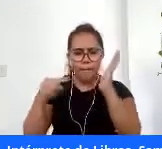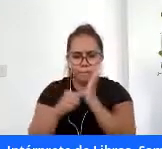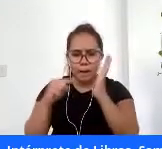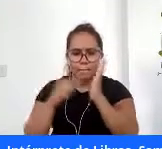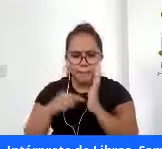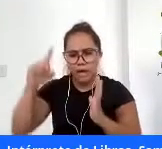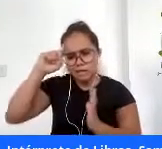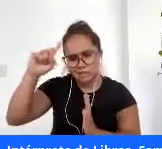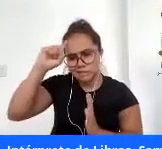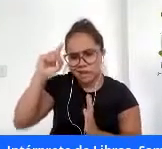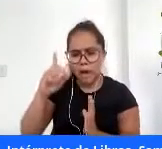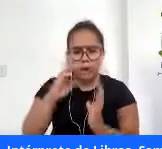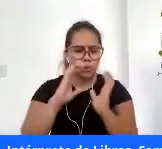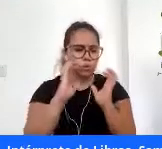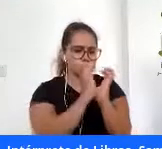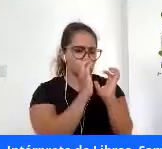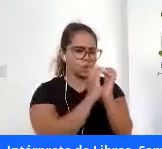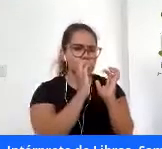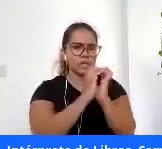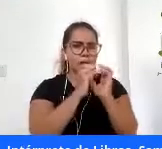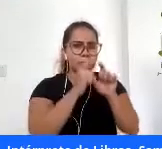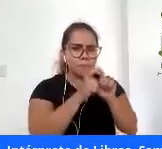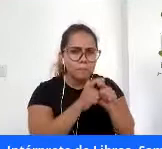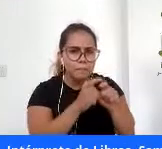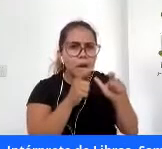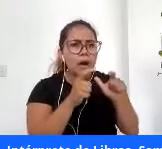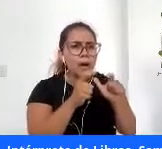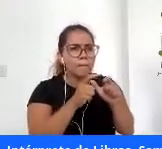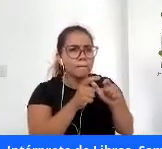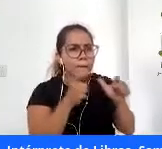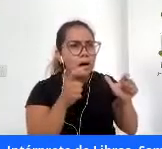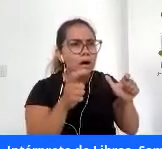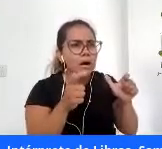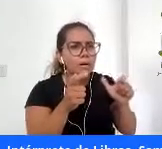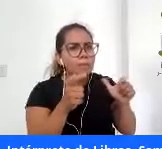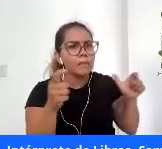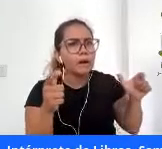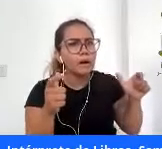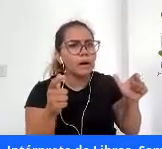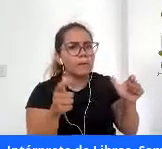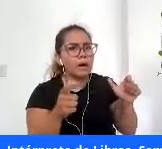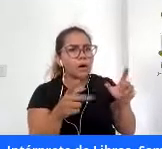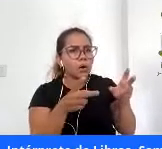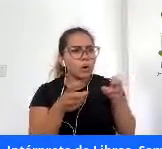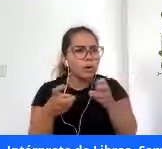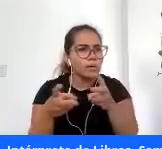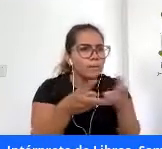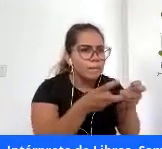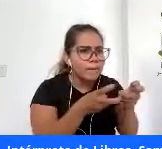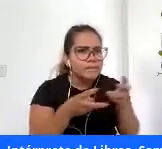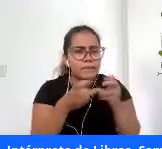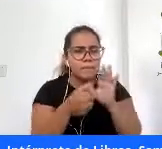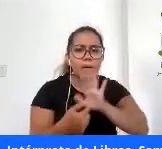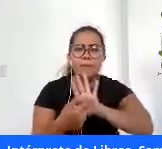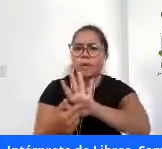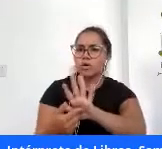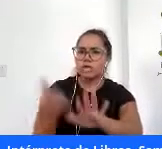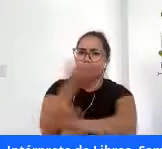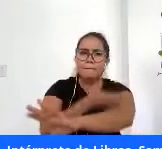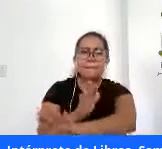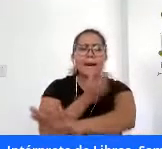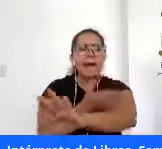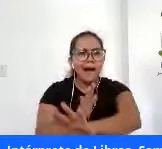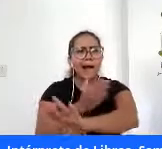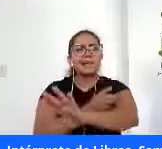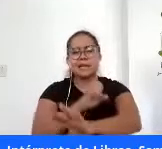lesão. Esses sinais foram aumentados 8 meses e depois com 11 meses você tem um aumento ainda maior desse sinal. Então isso mostra que a prática,